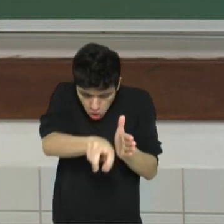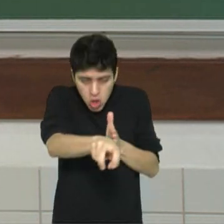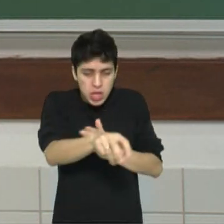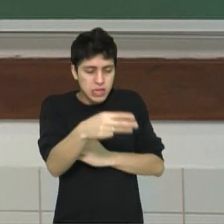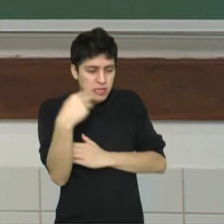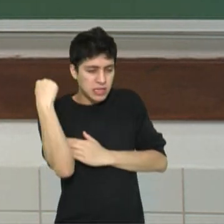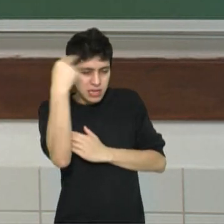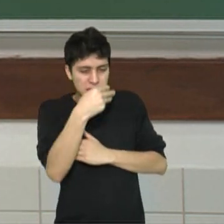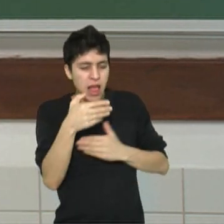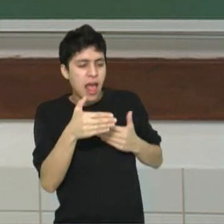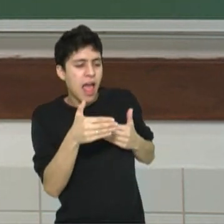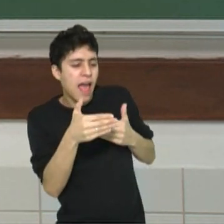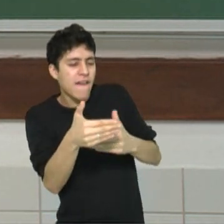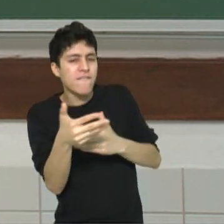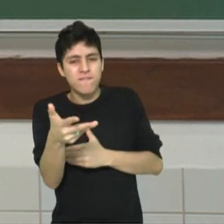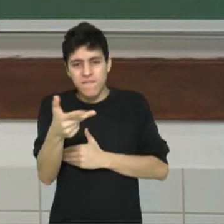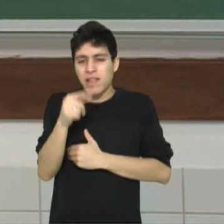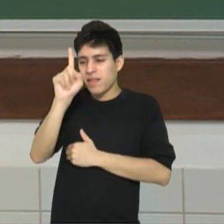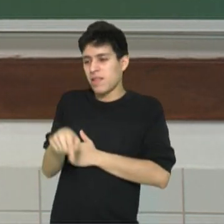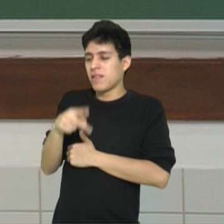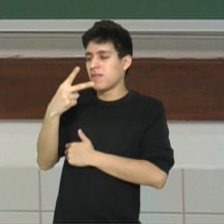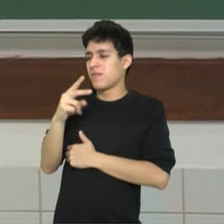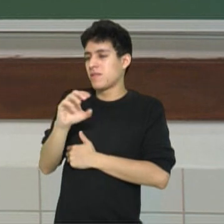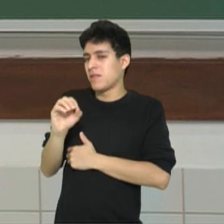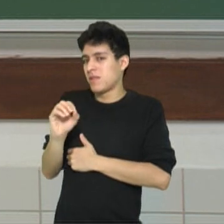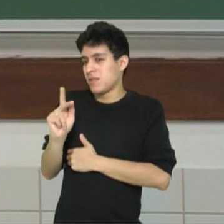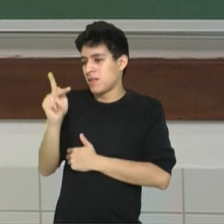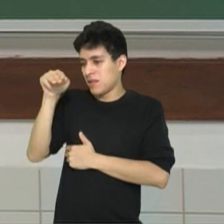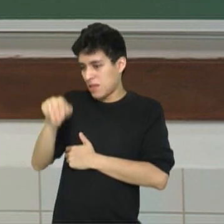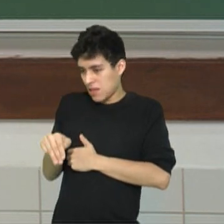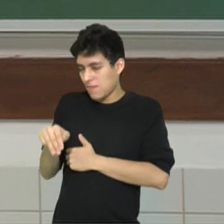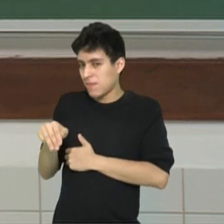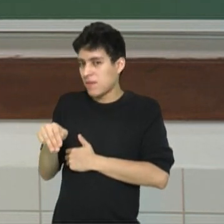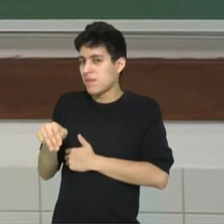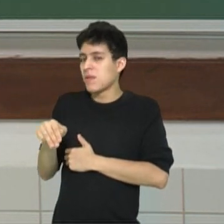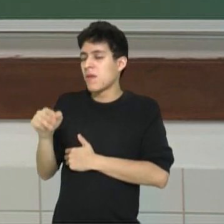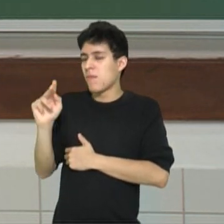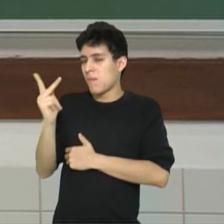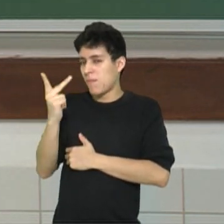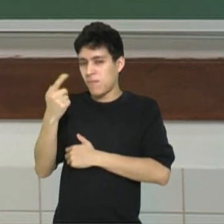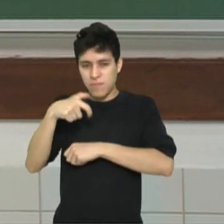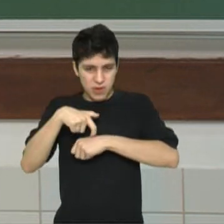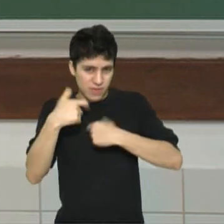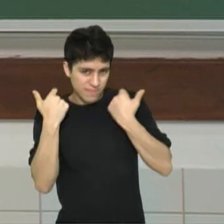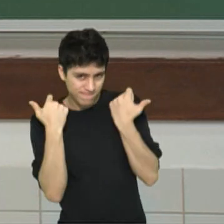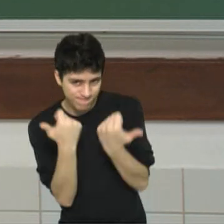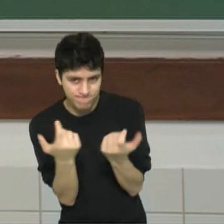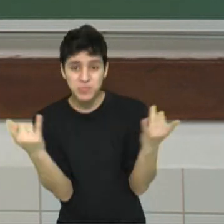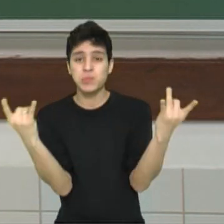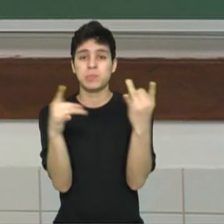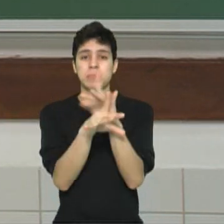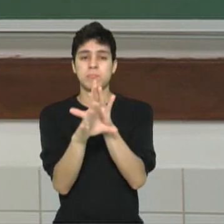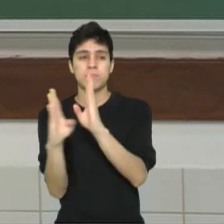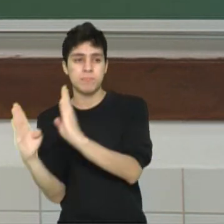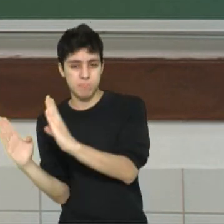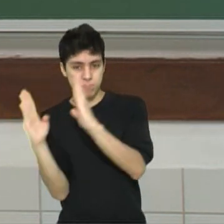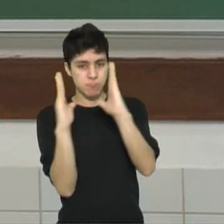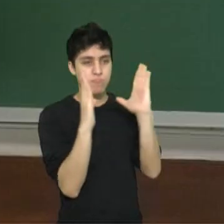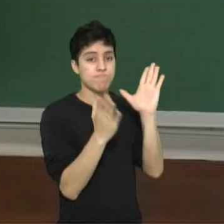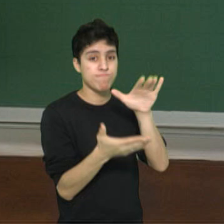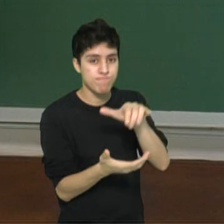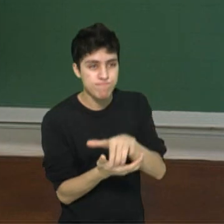média desenvolvida por ele foi 250 quilômetros a cada hora, ok? Seguindo aqui,